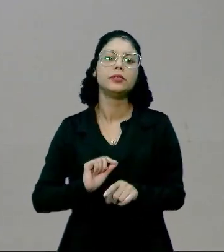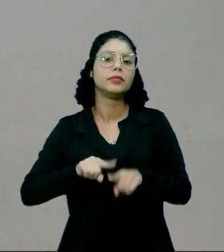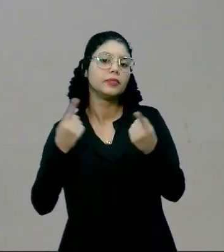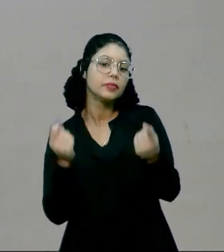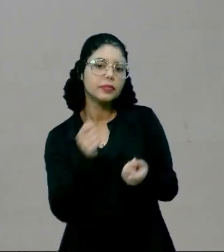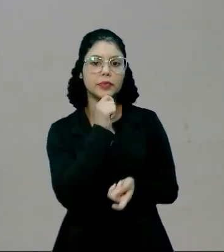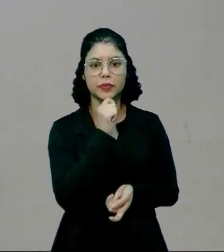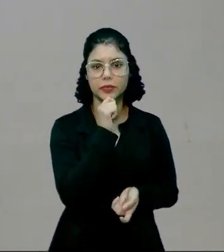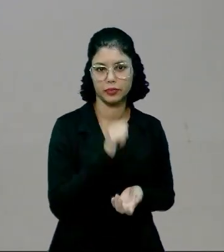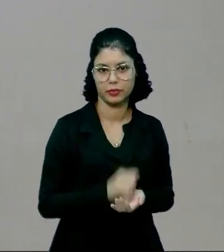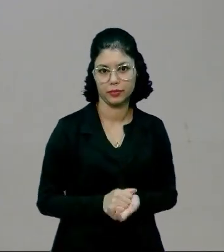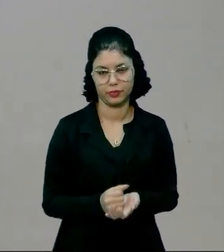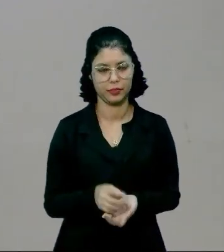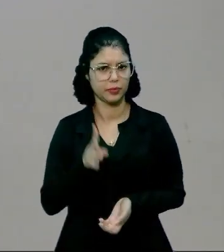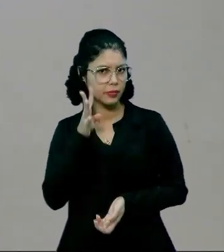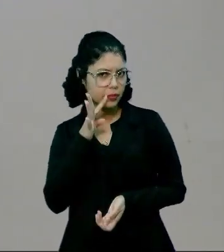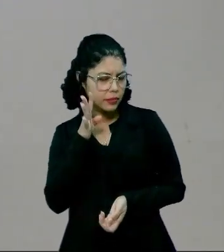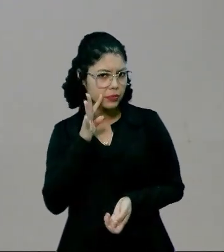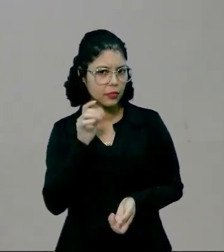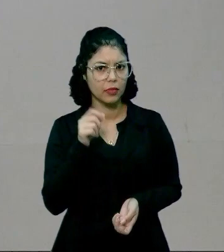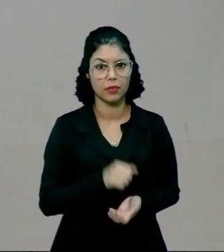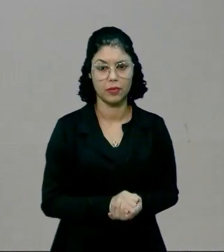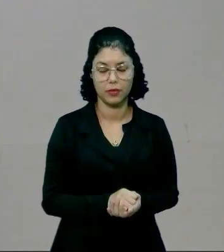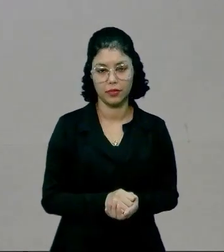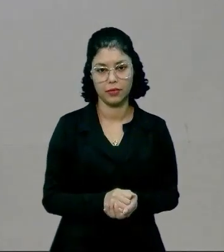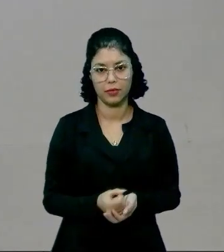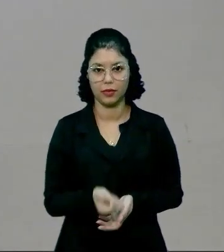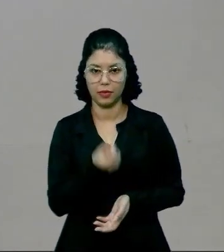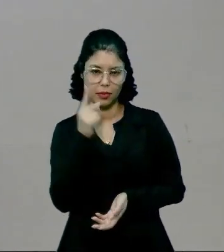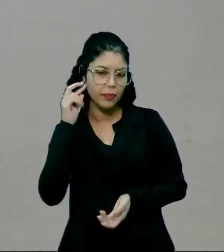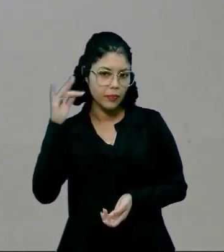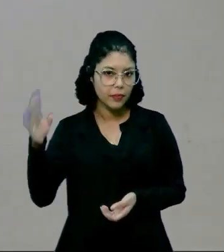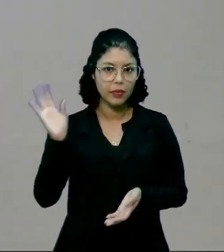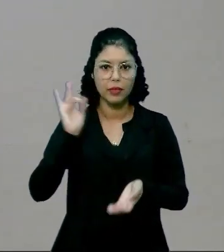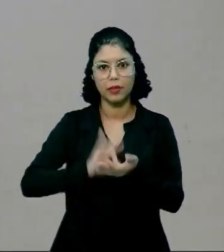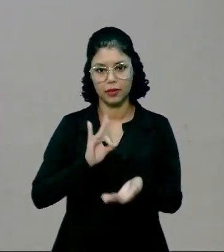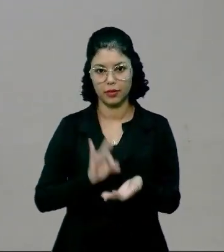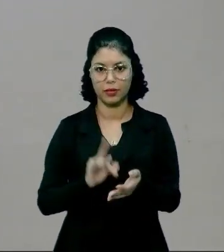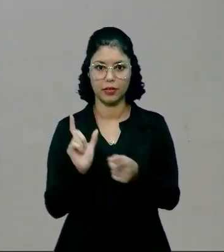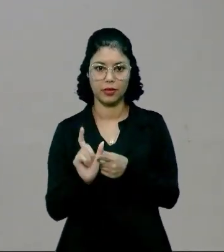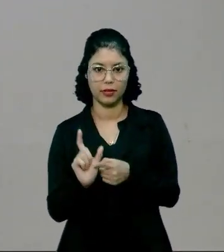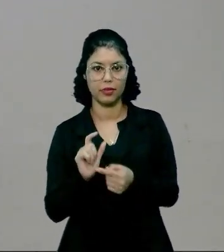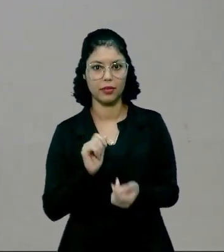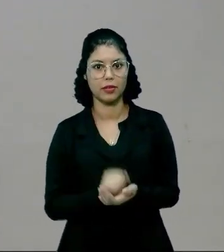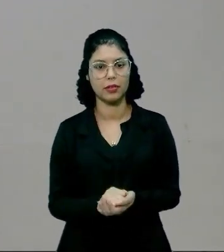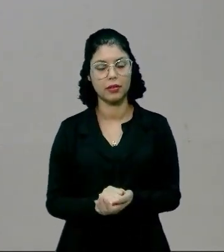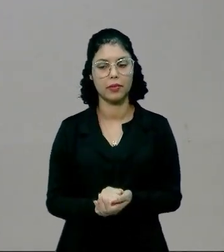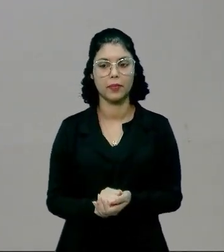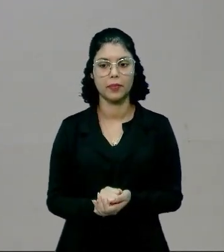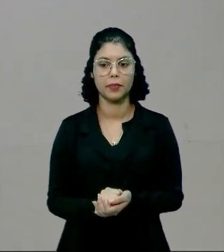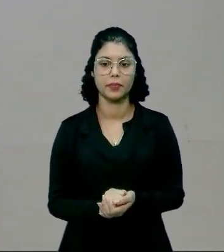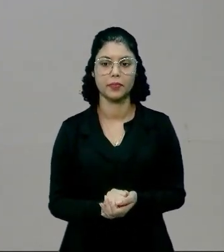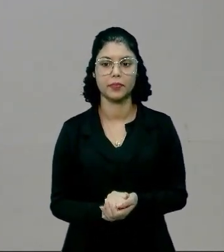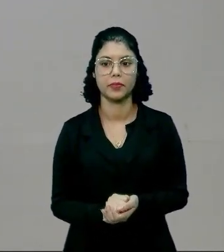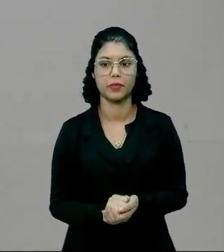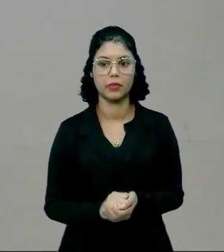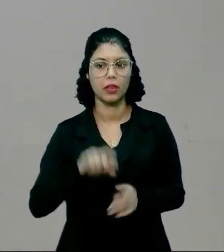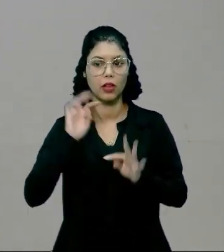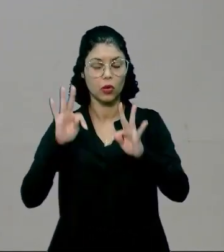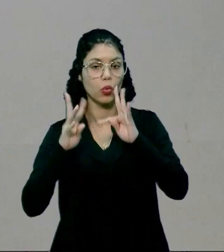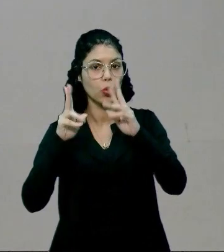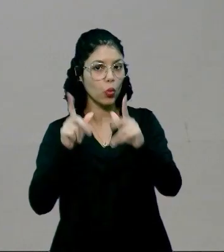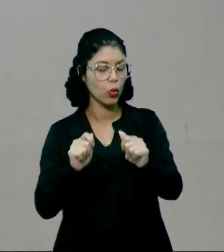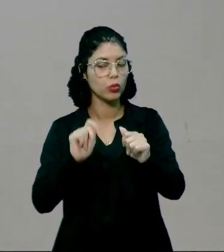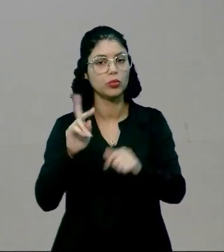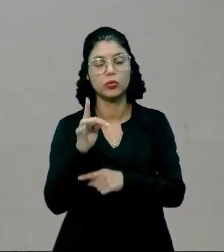você ache meio interessante, ou quer dizer, meio inusitado, na verdade, a palavra não é interessante, mas inusitado, é que todos